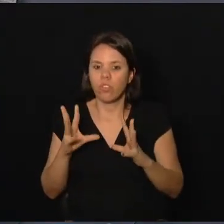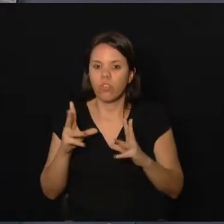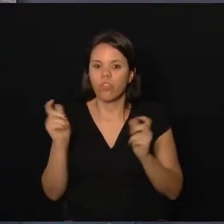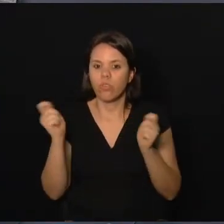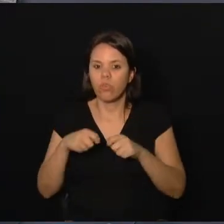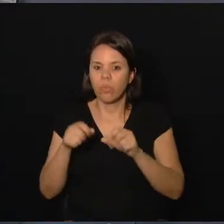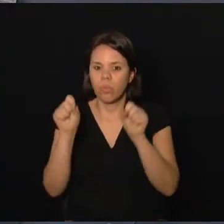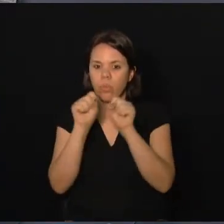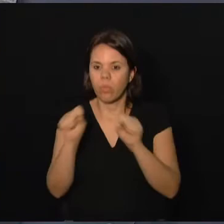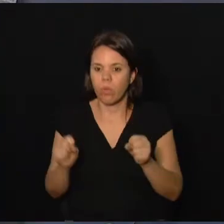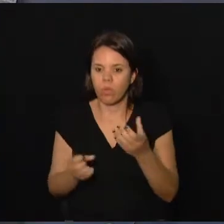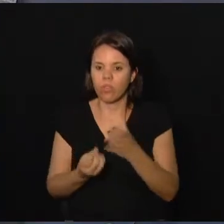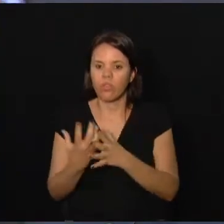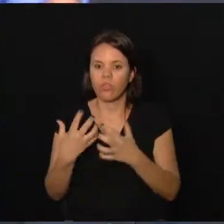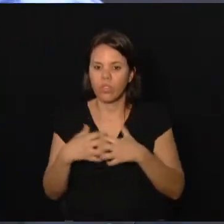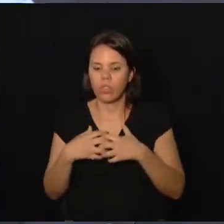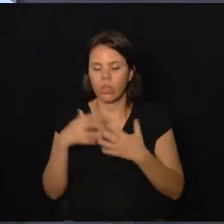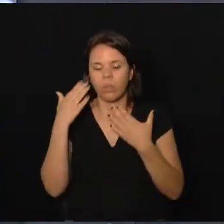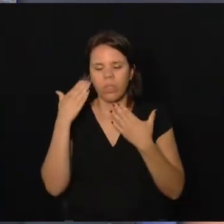funcionar? Obrigado.